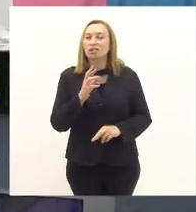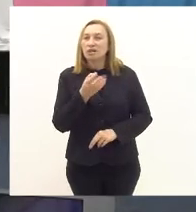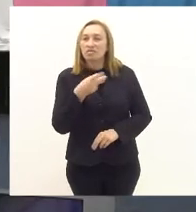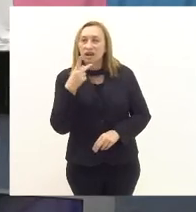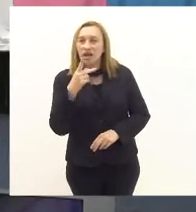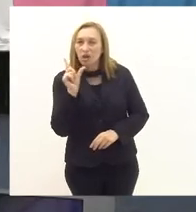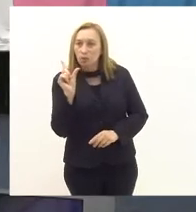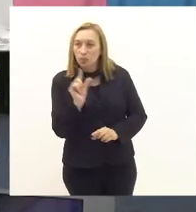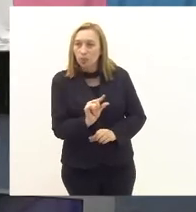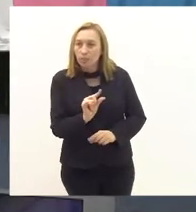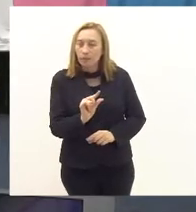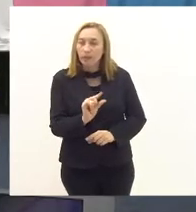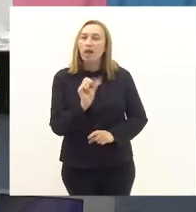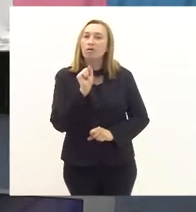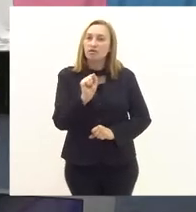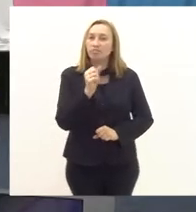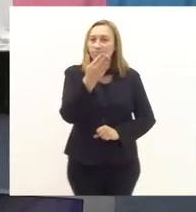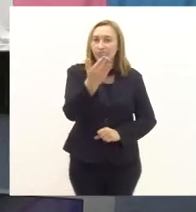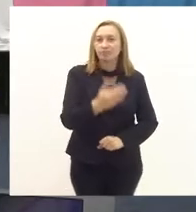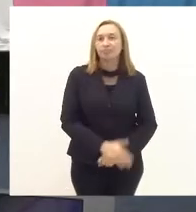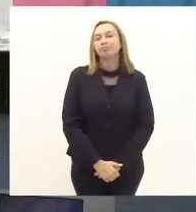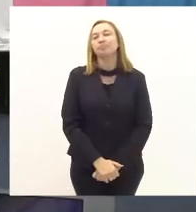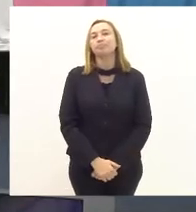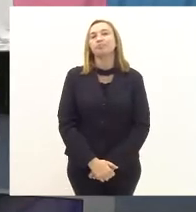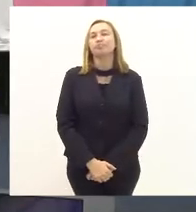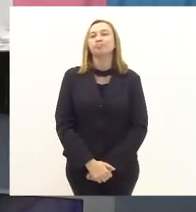curto? Faça, por favor.